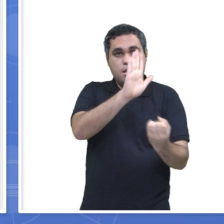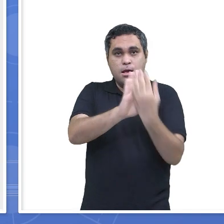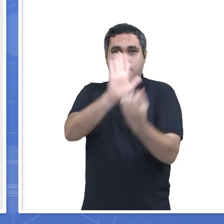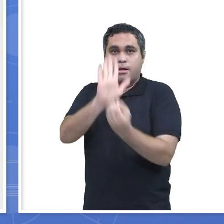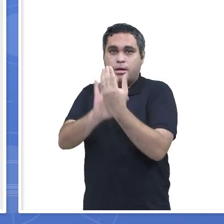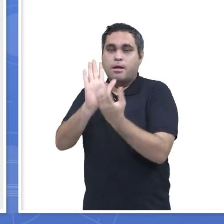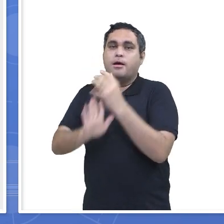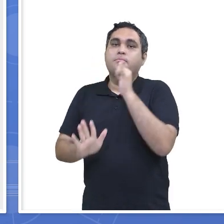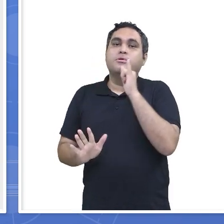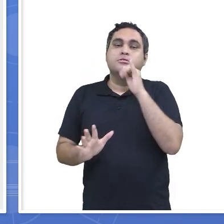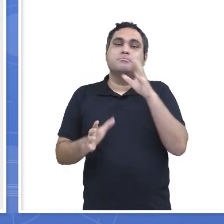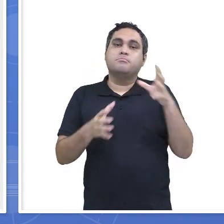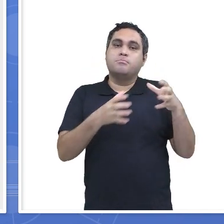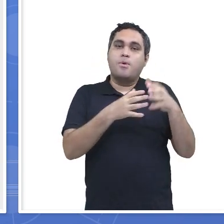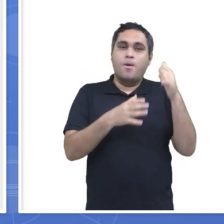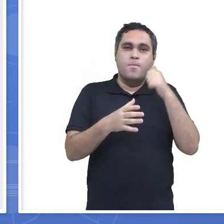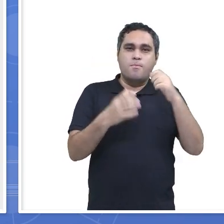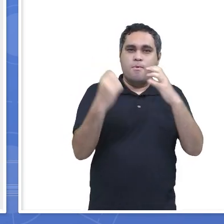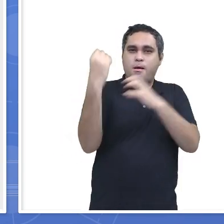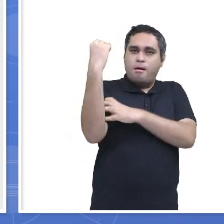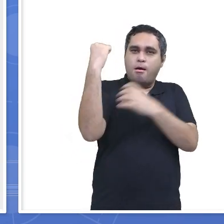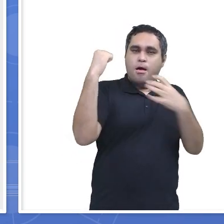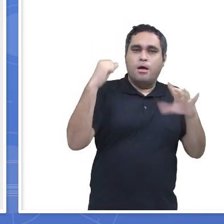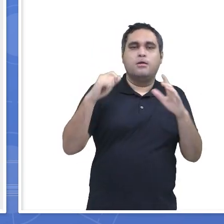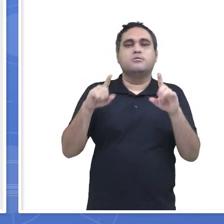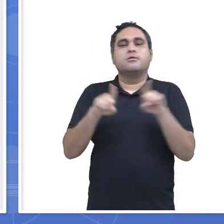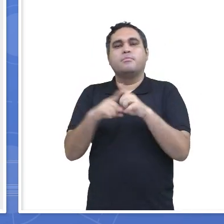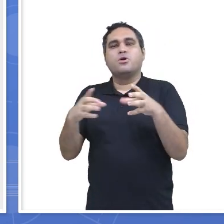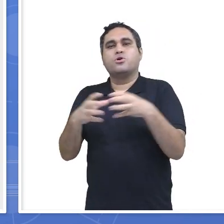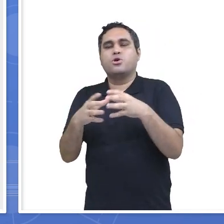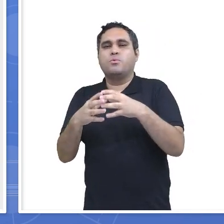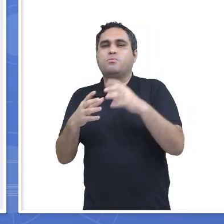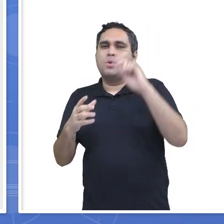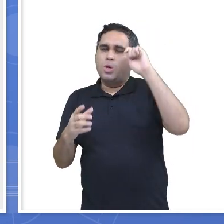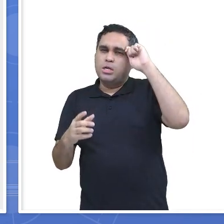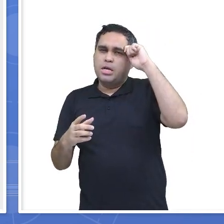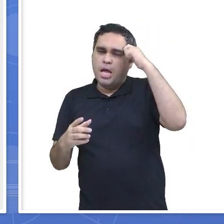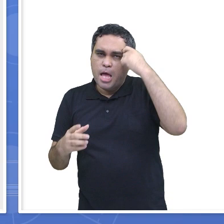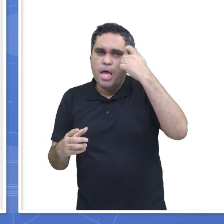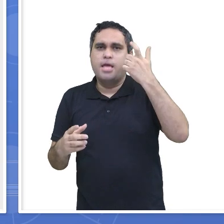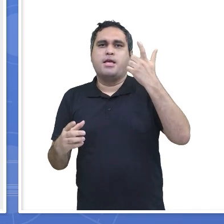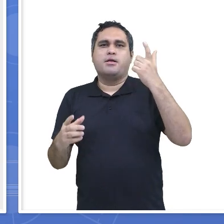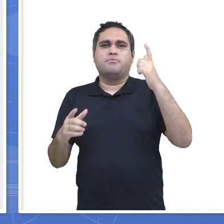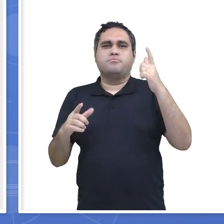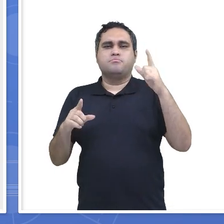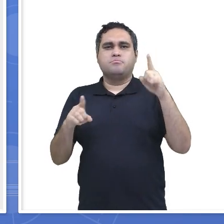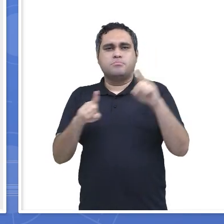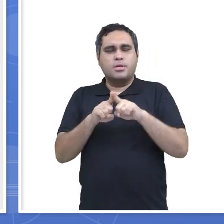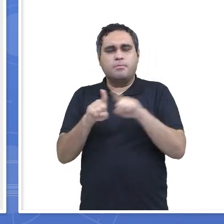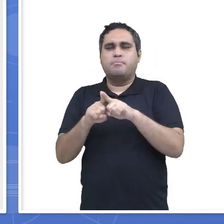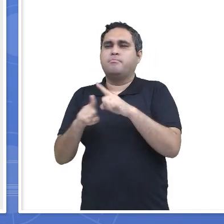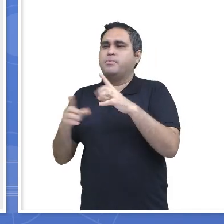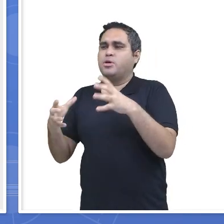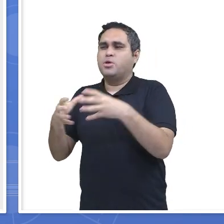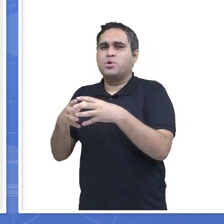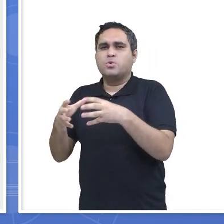né, com o movimento negro ou com os movimentos pelos direitos dos homossexuais, direito dos indígenas, né? Então,